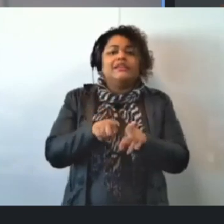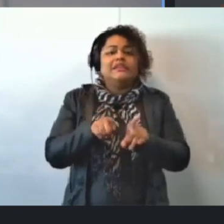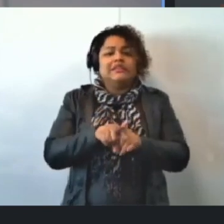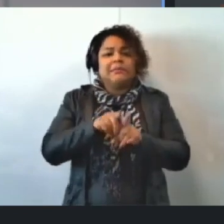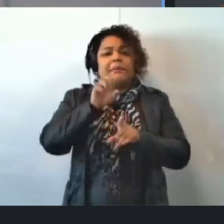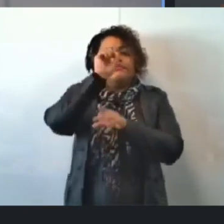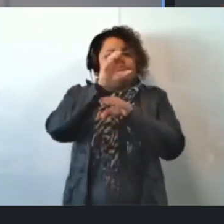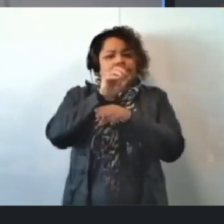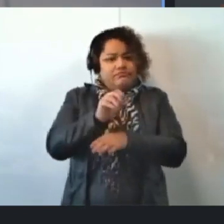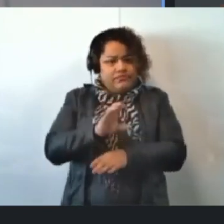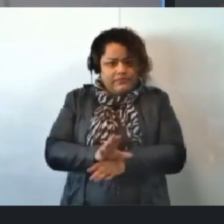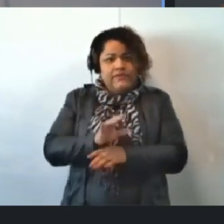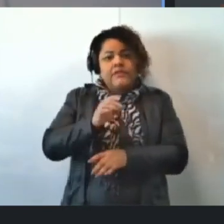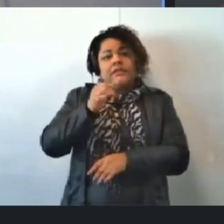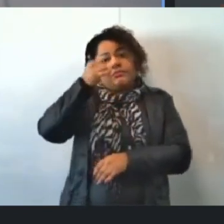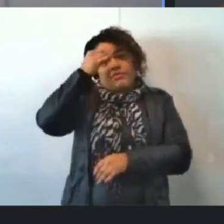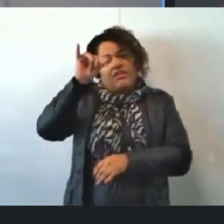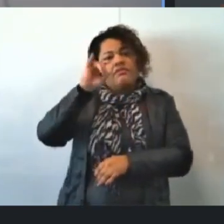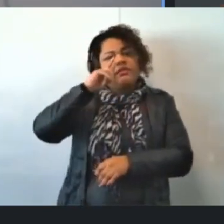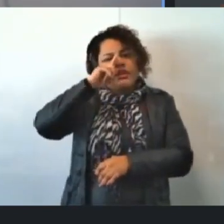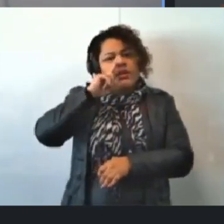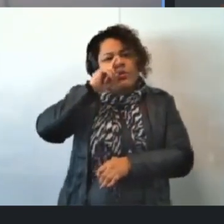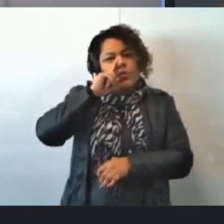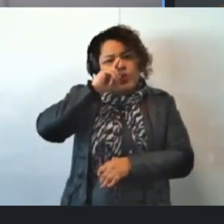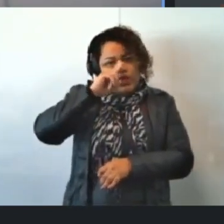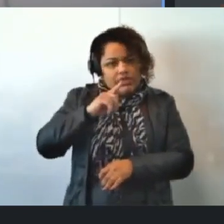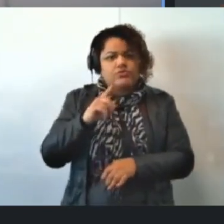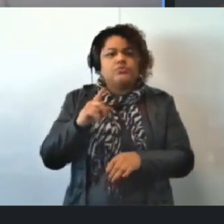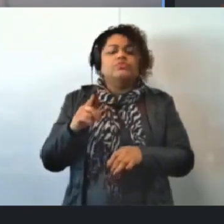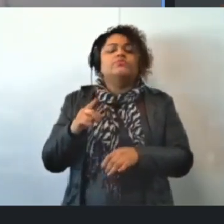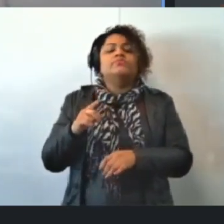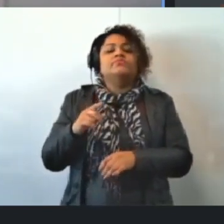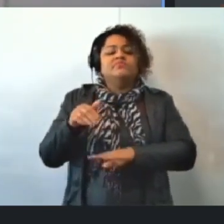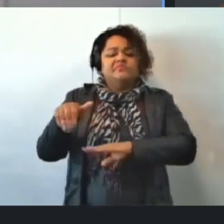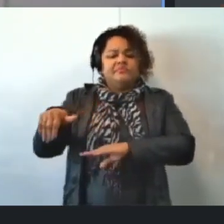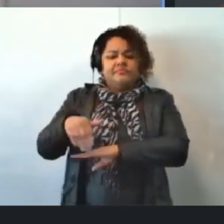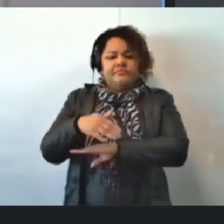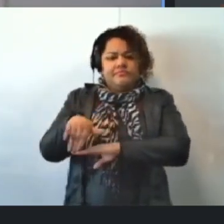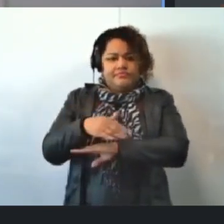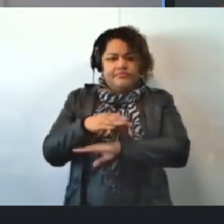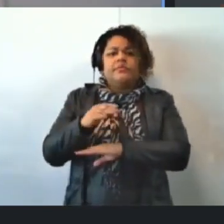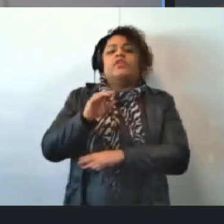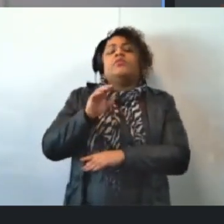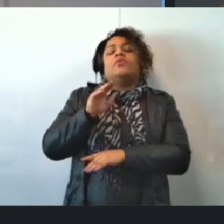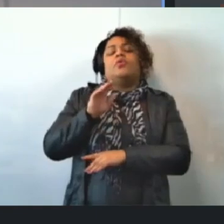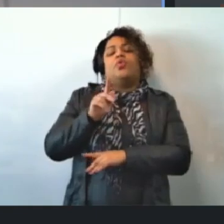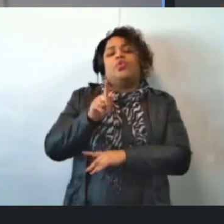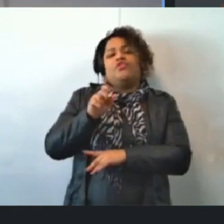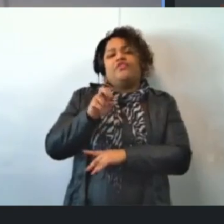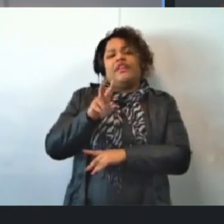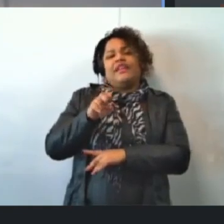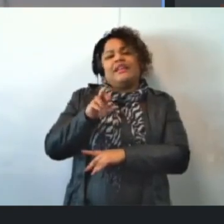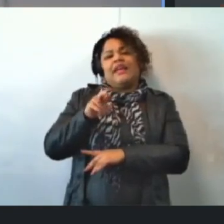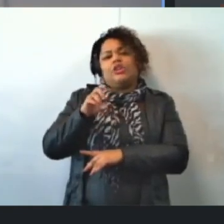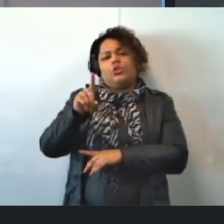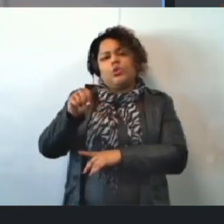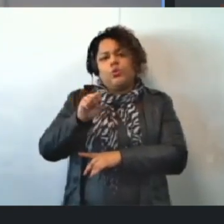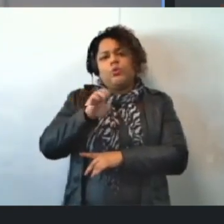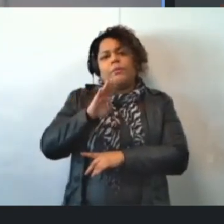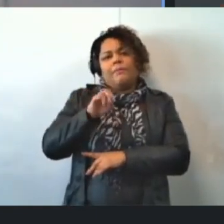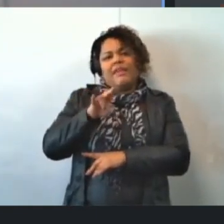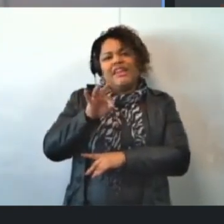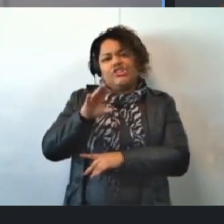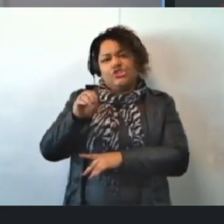a segurança de que todos que transitam pela Avenida Governador Benedito Valadares, número 701, na Vila Oeste.